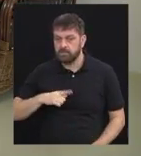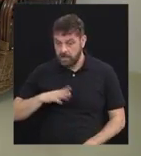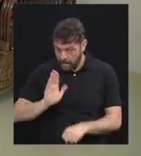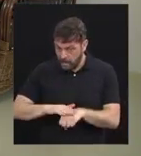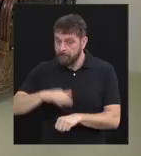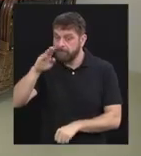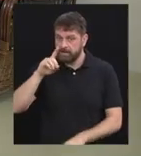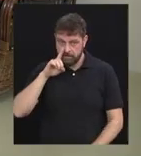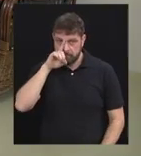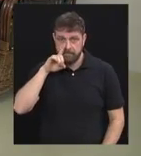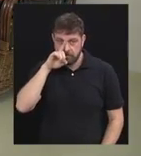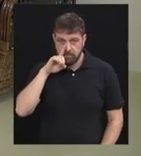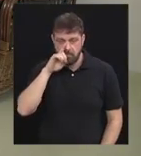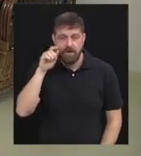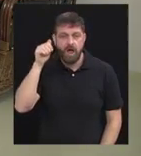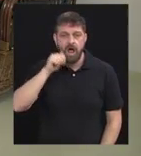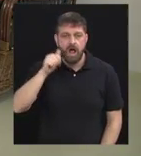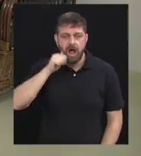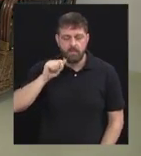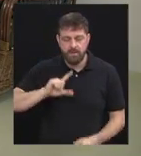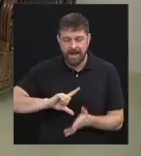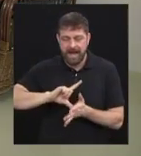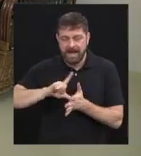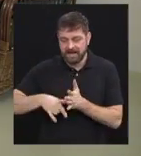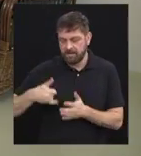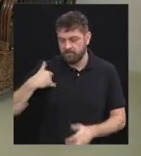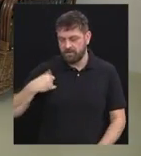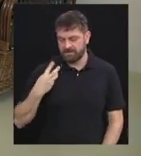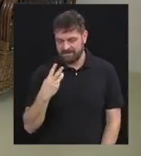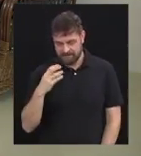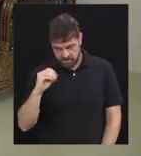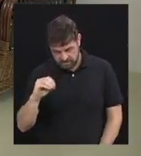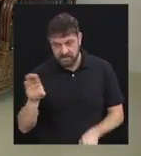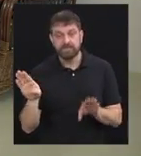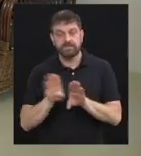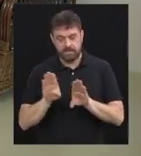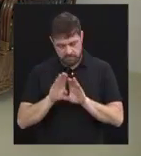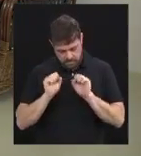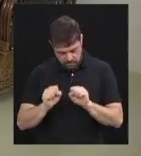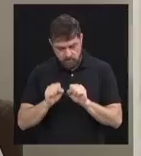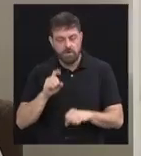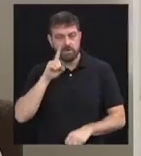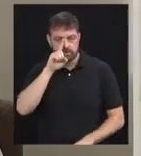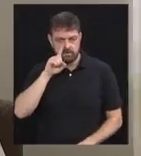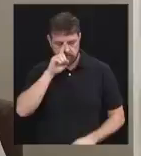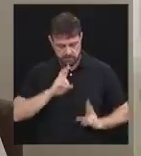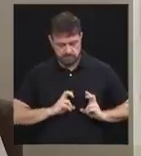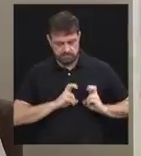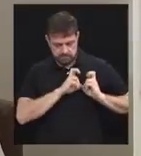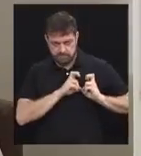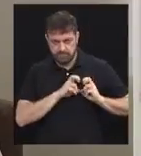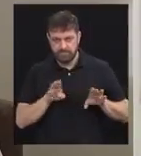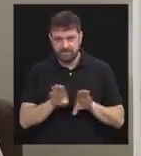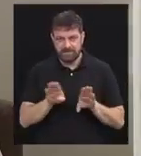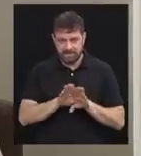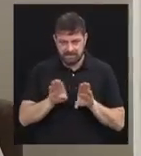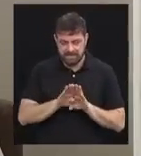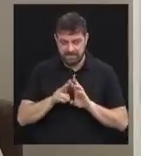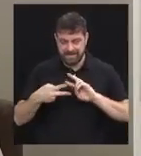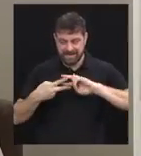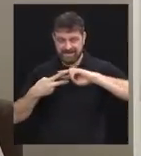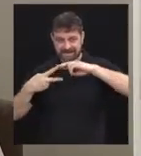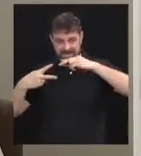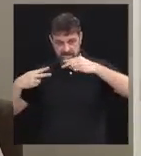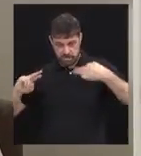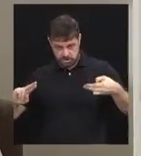chance maior. As mulheres que têm filho depois dos 30 anos têm uma chance maior. As mulheres que têm mutação num